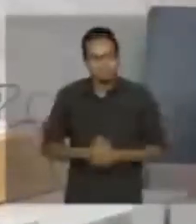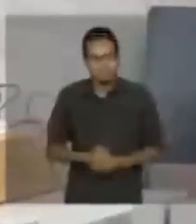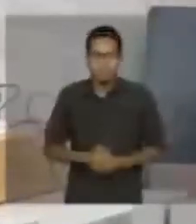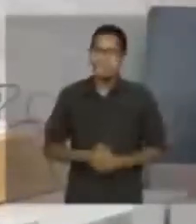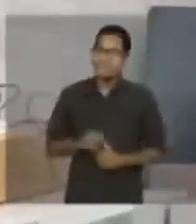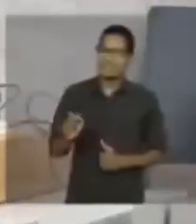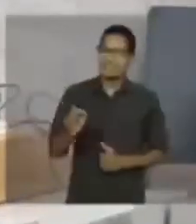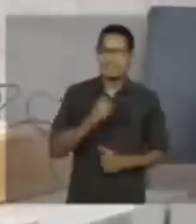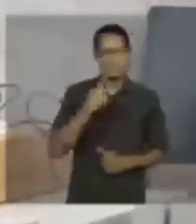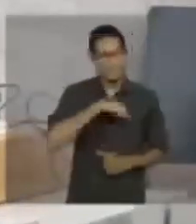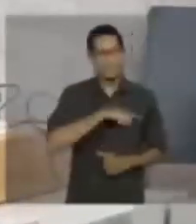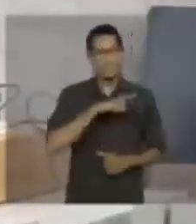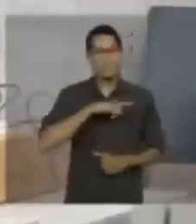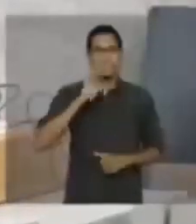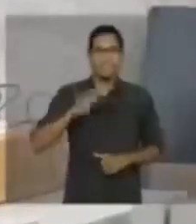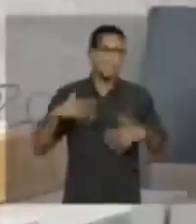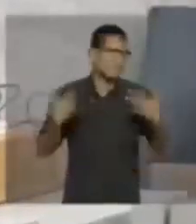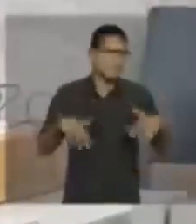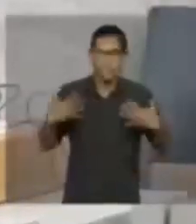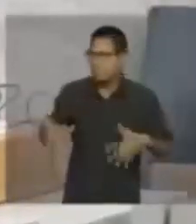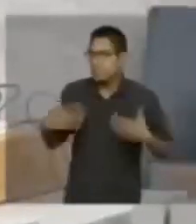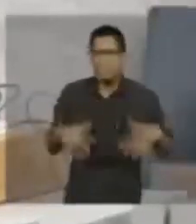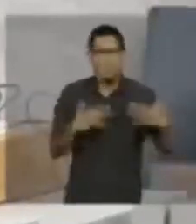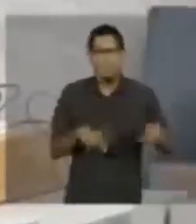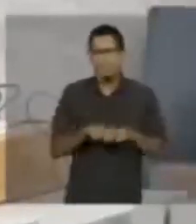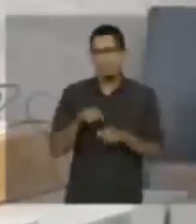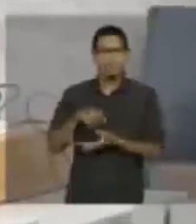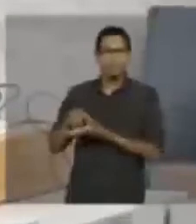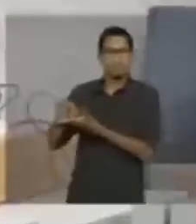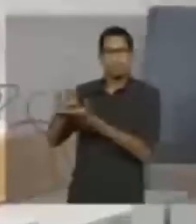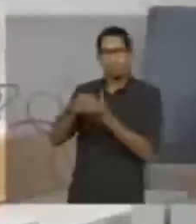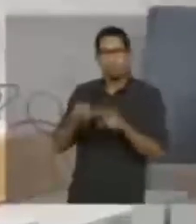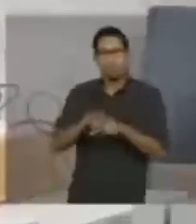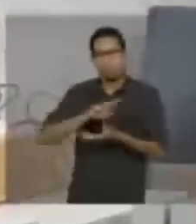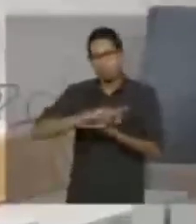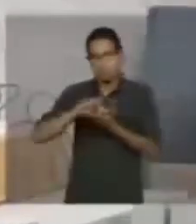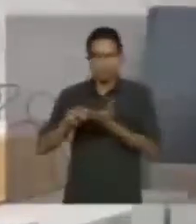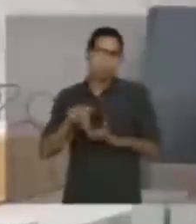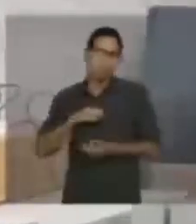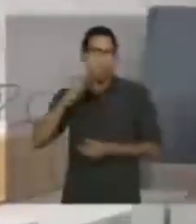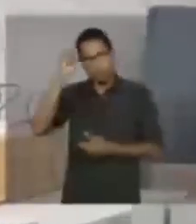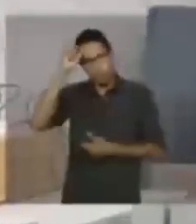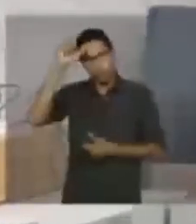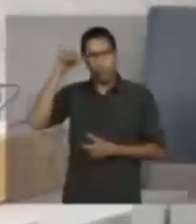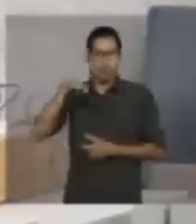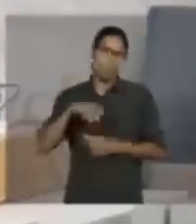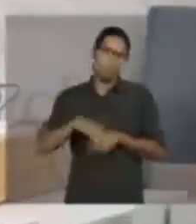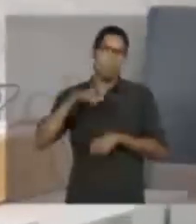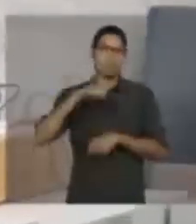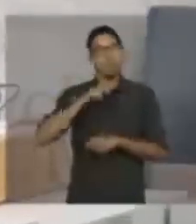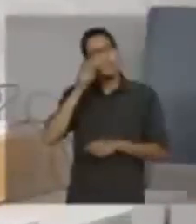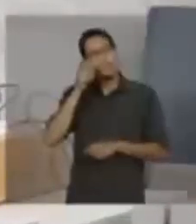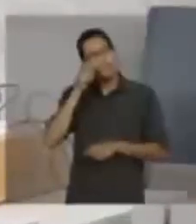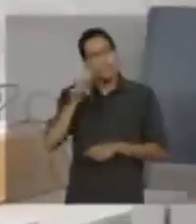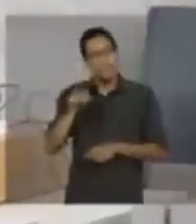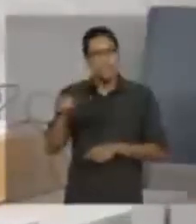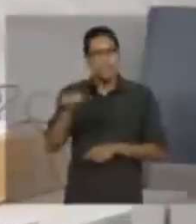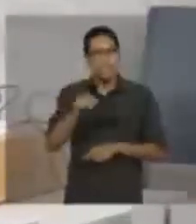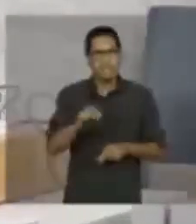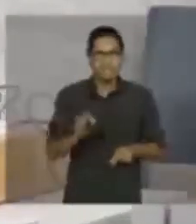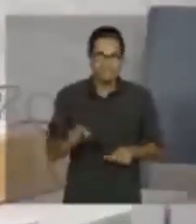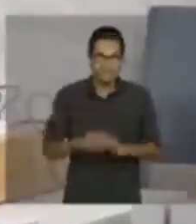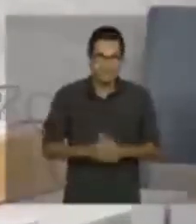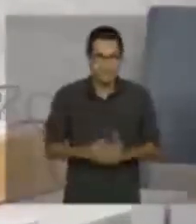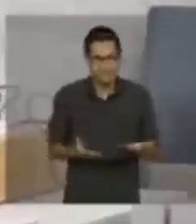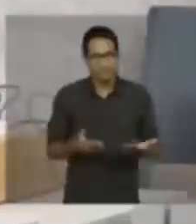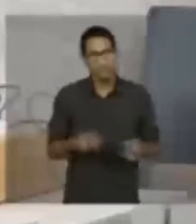tem convivido com o desespero de entidades diversas. Eu falo da cultura porque a maioria dos casos que eu estou acompanhando mais recentemente,